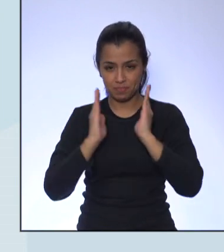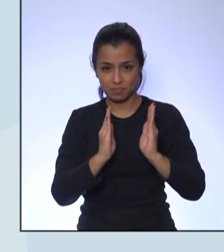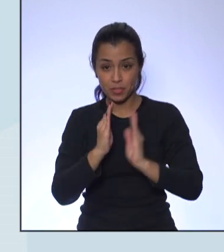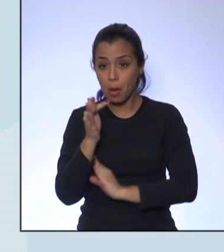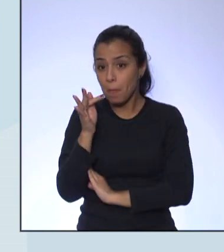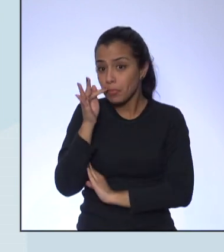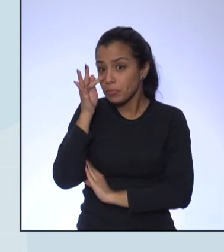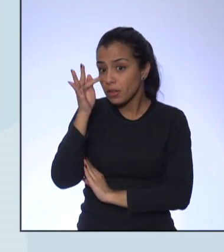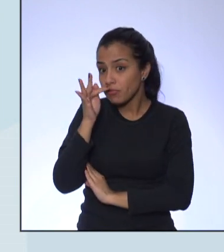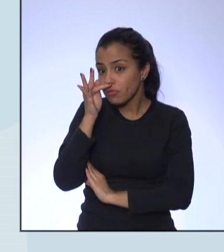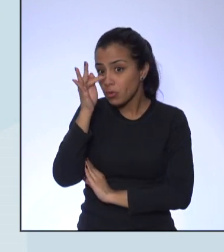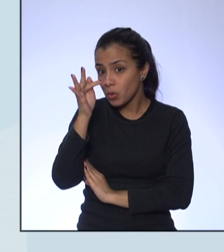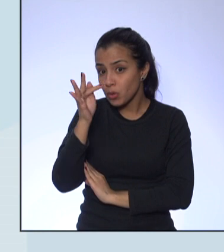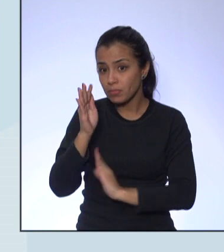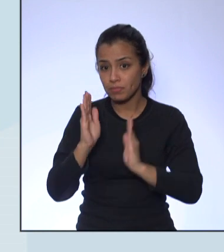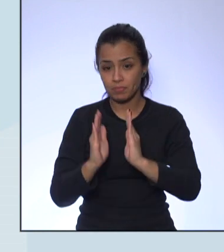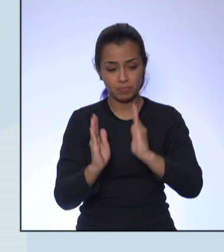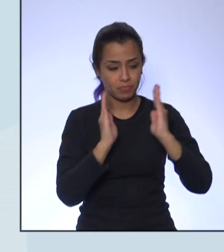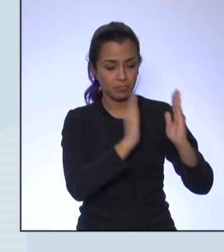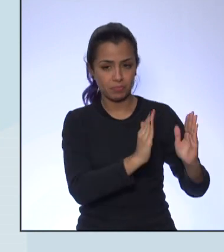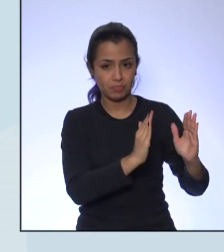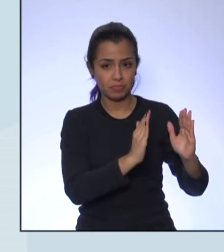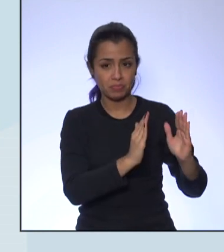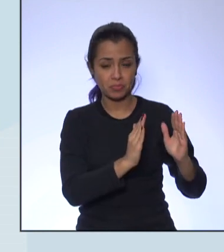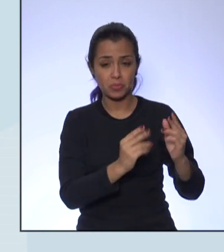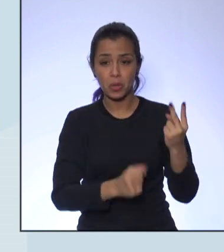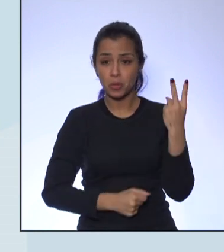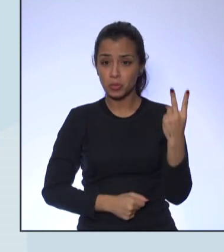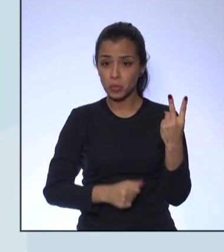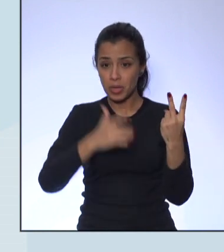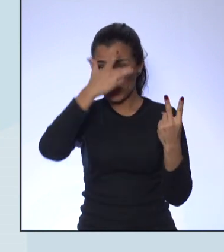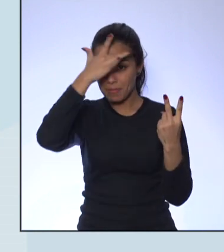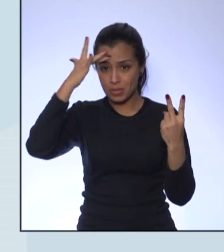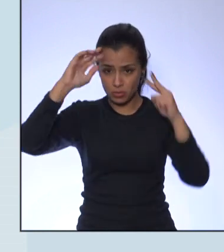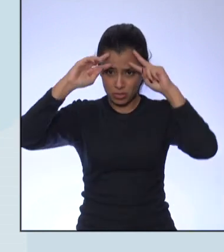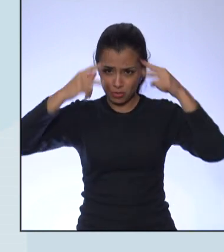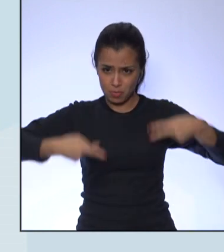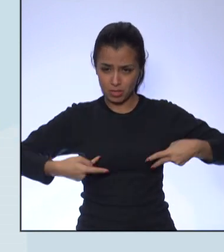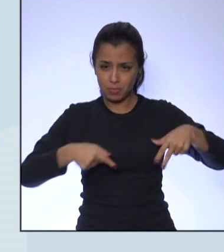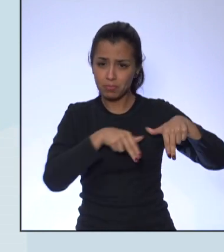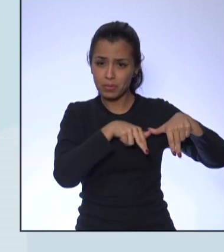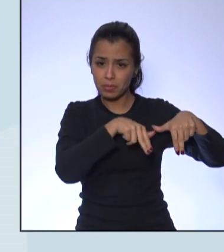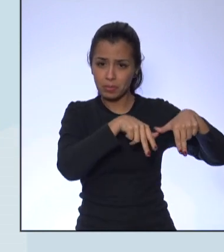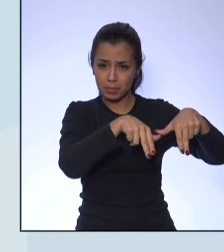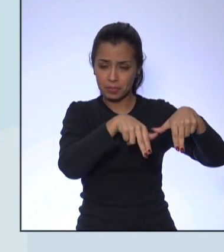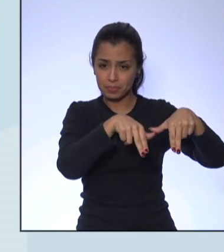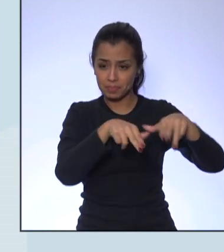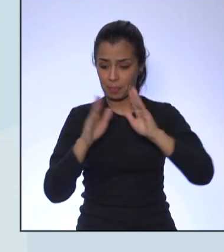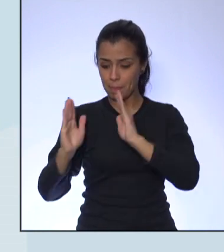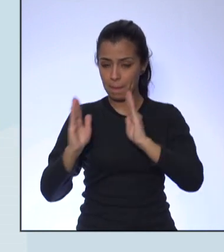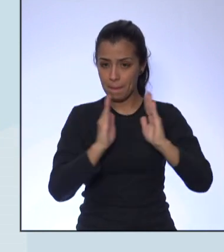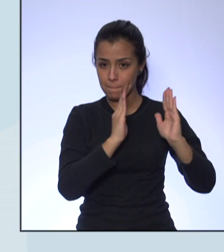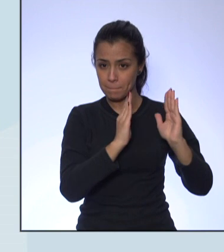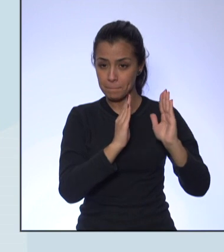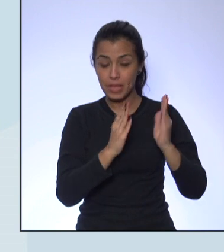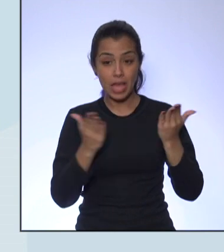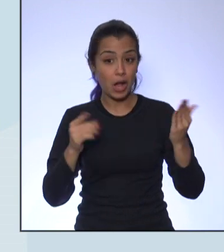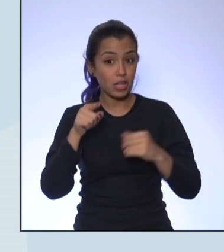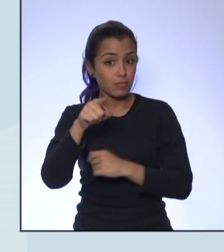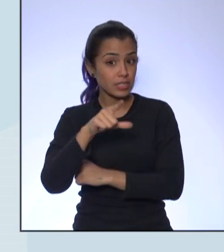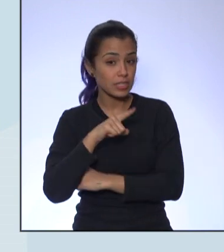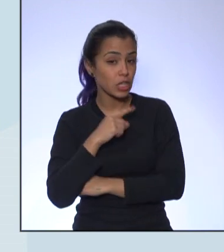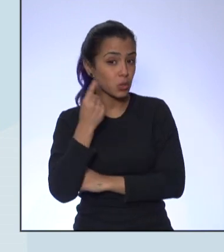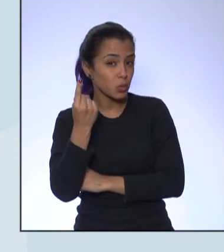imagem a gente tem 2 pessoas, 2 seres humanos. Então, eu vou dar um minutinho para vocês, vou pedir para vocês observarem,